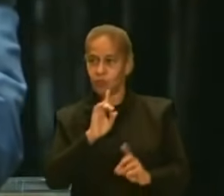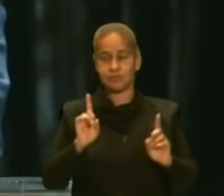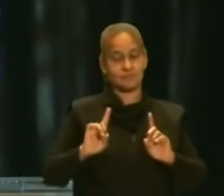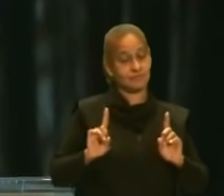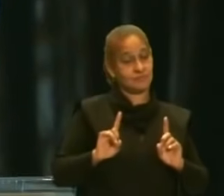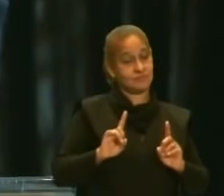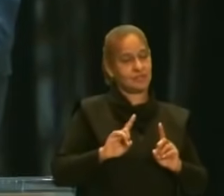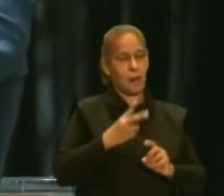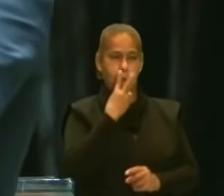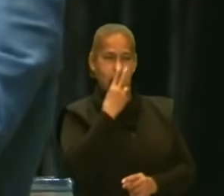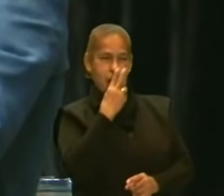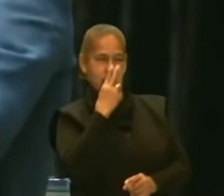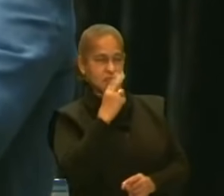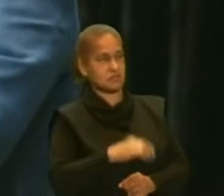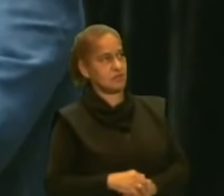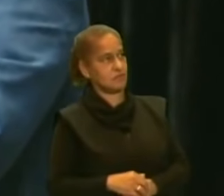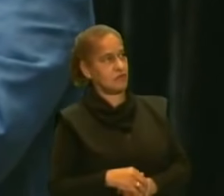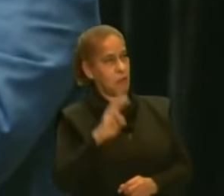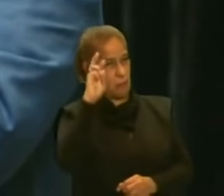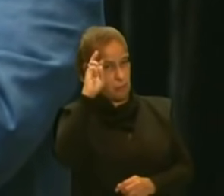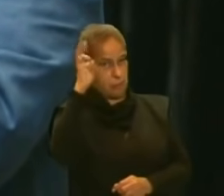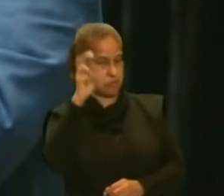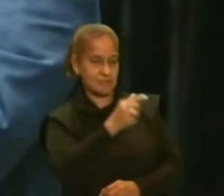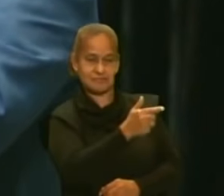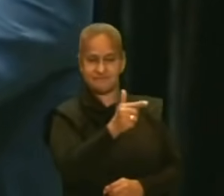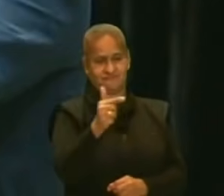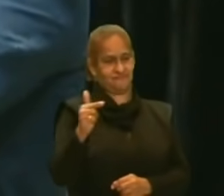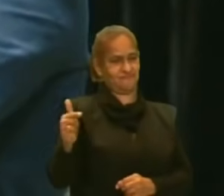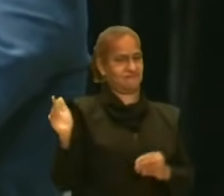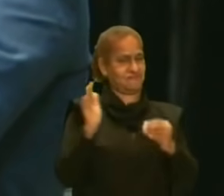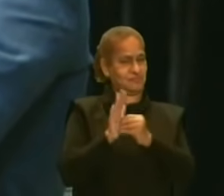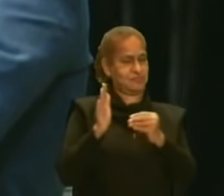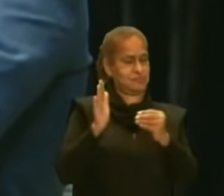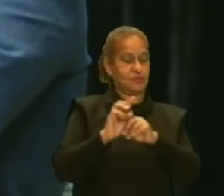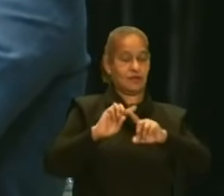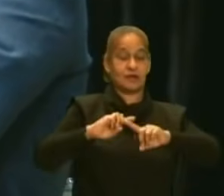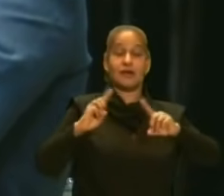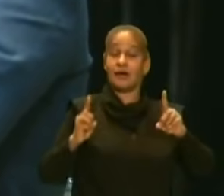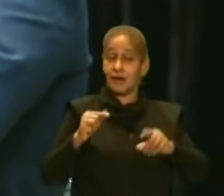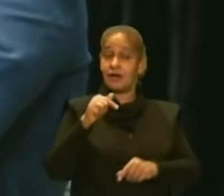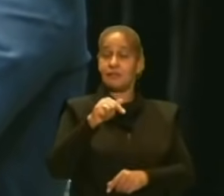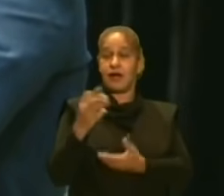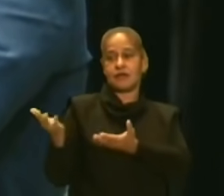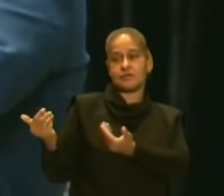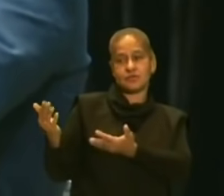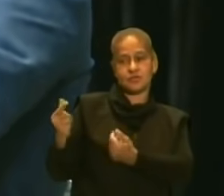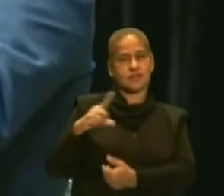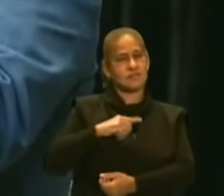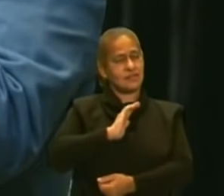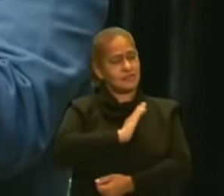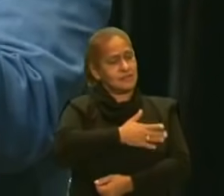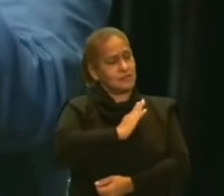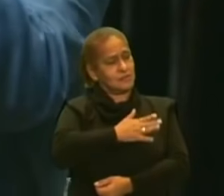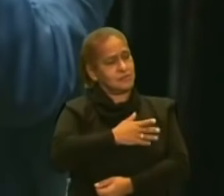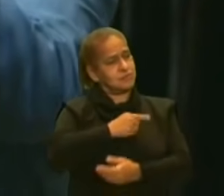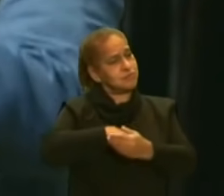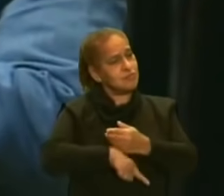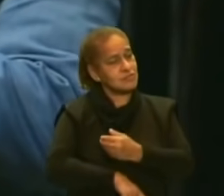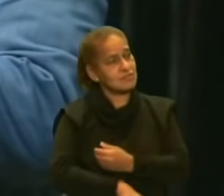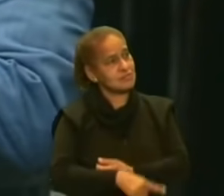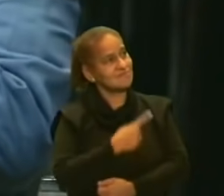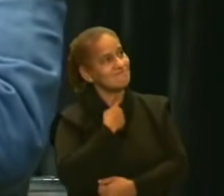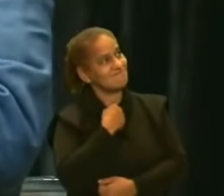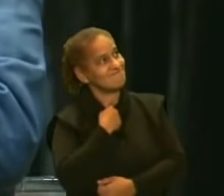falta de inteligência até. Mas ele tinha um profundo sentimento no coração de desejo de